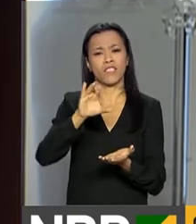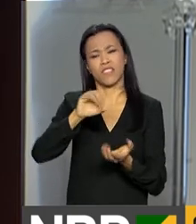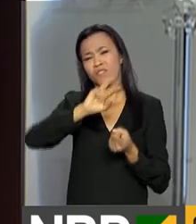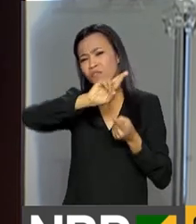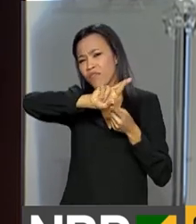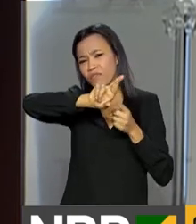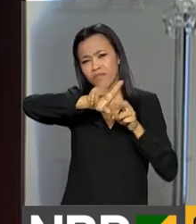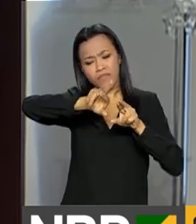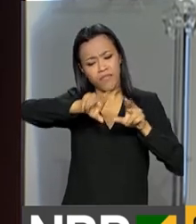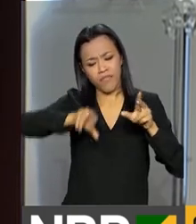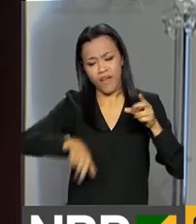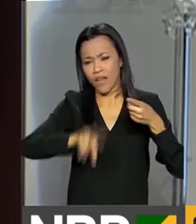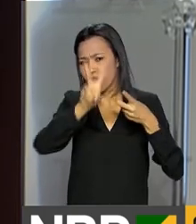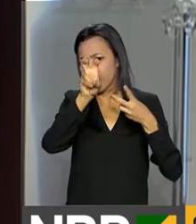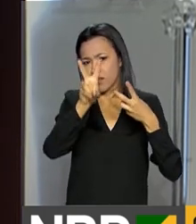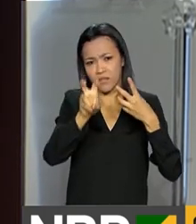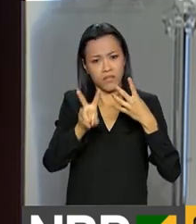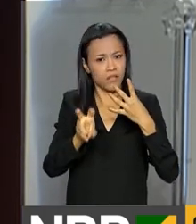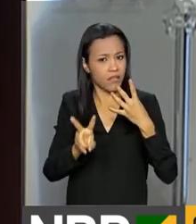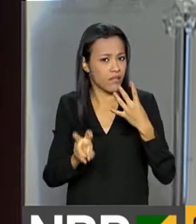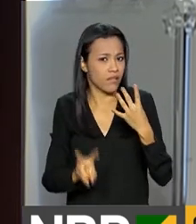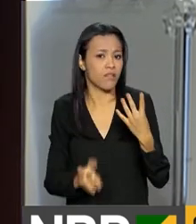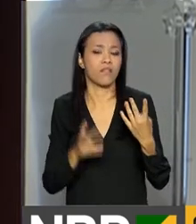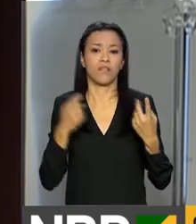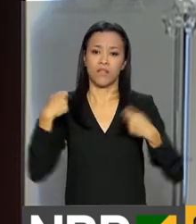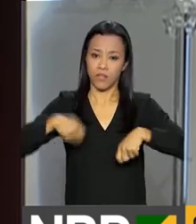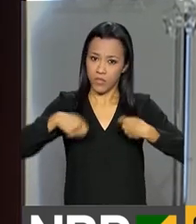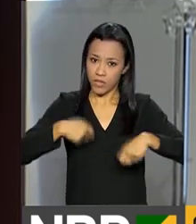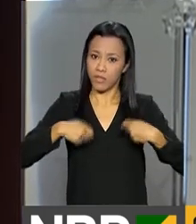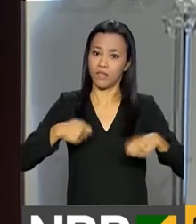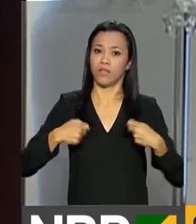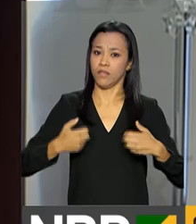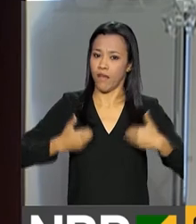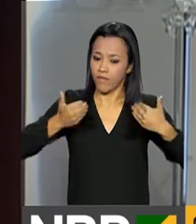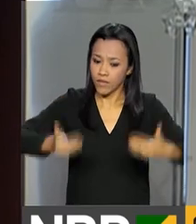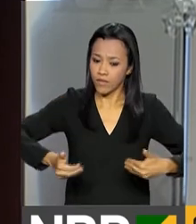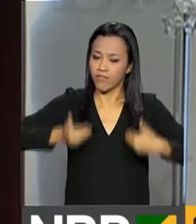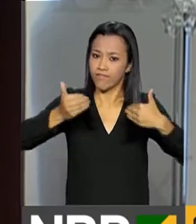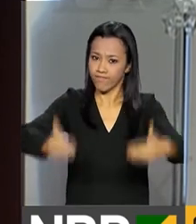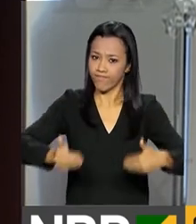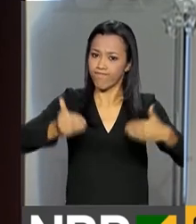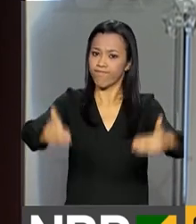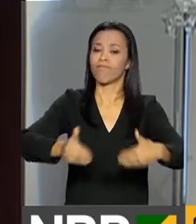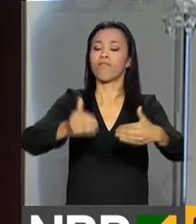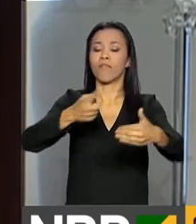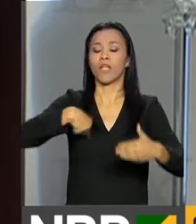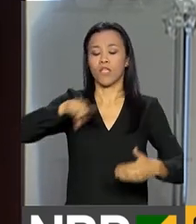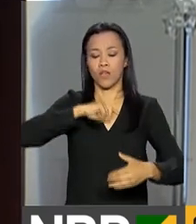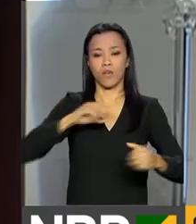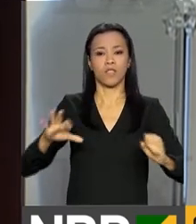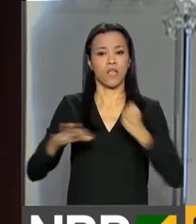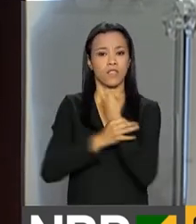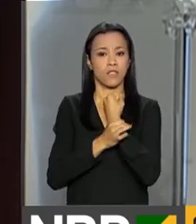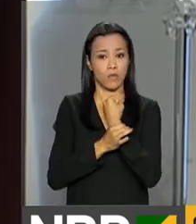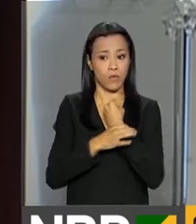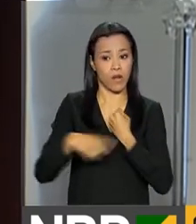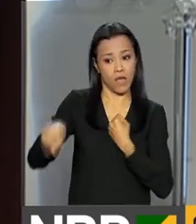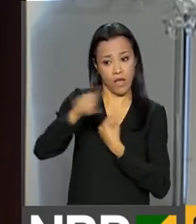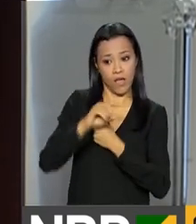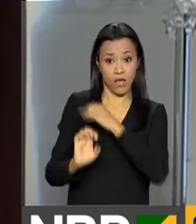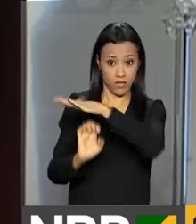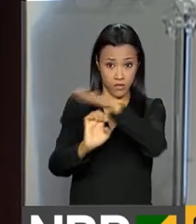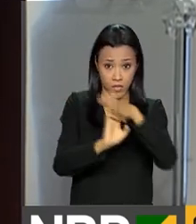de falências. Tem muitas coisas que precisam avançar para que a gente possa garantir ao setor privado melhores condições